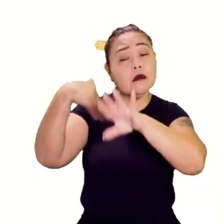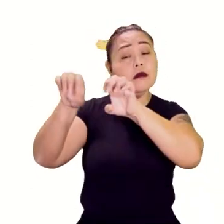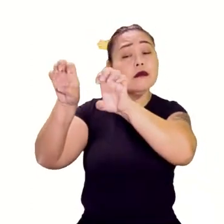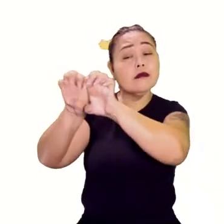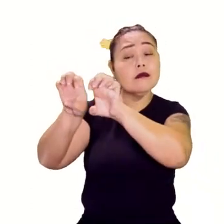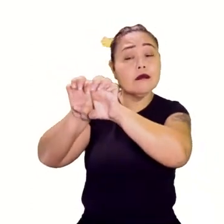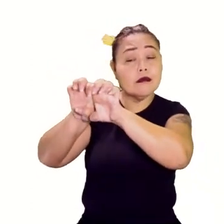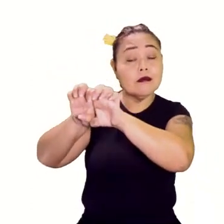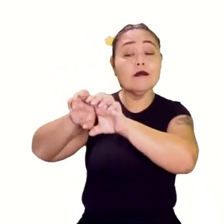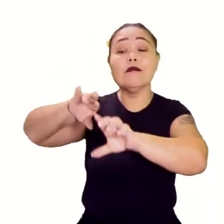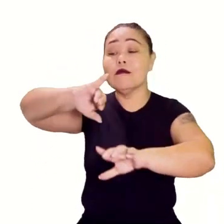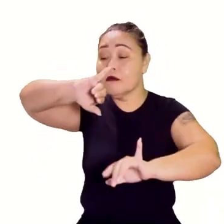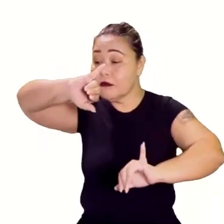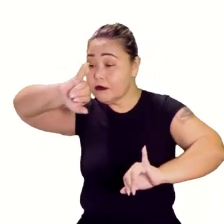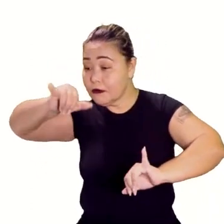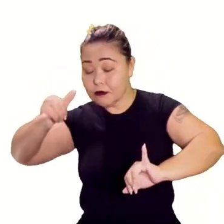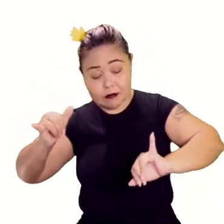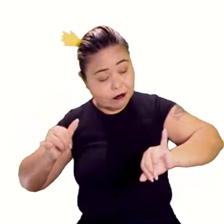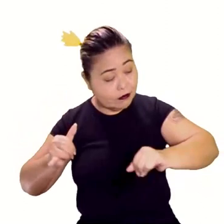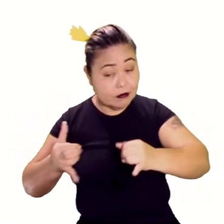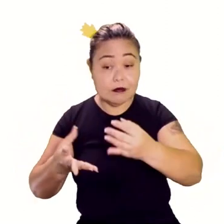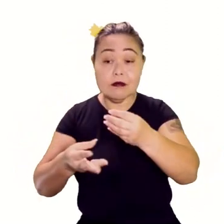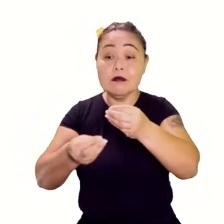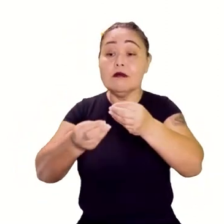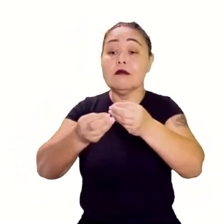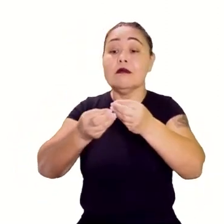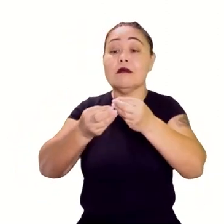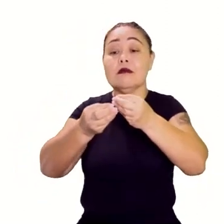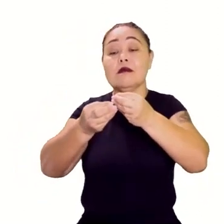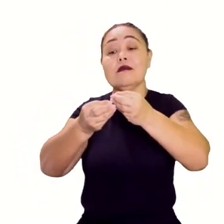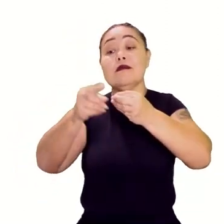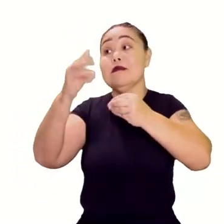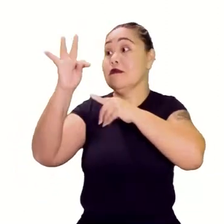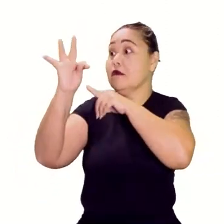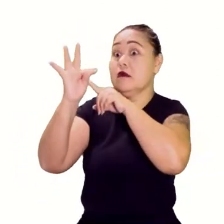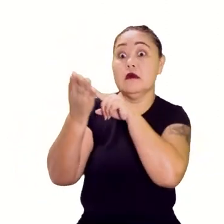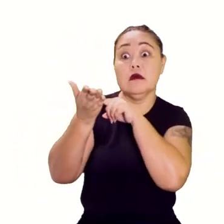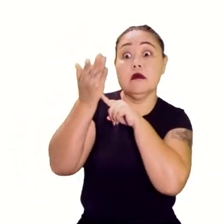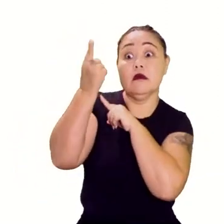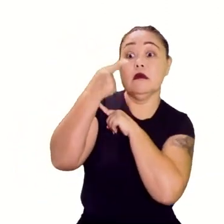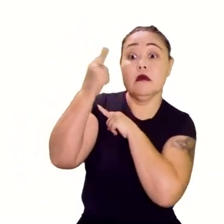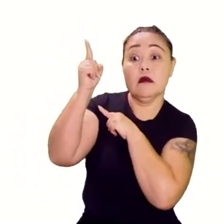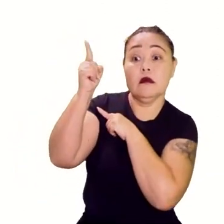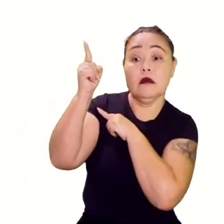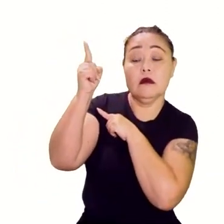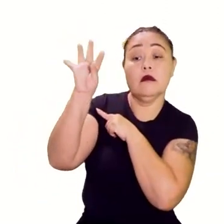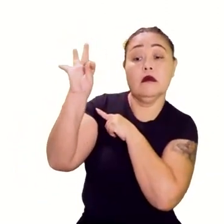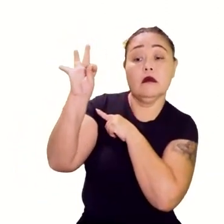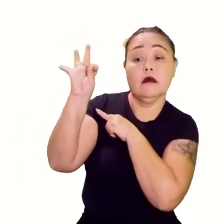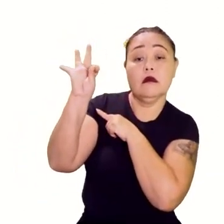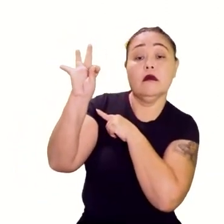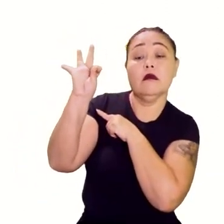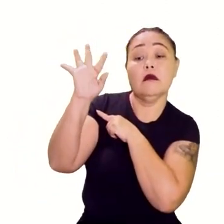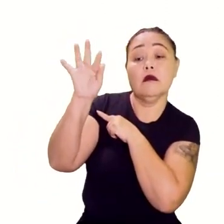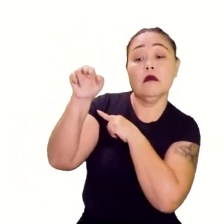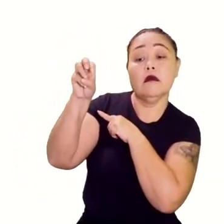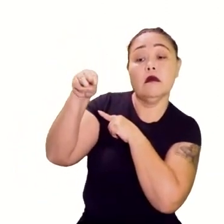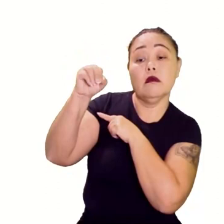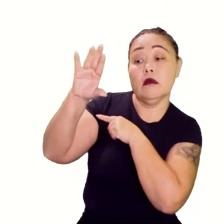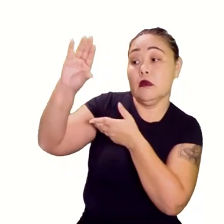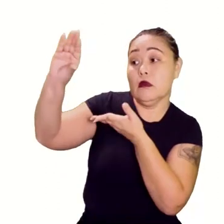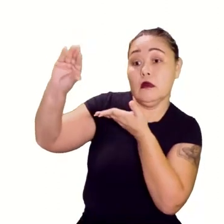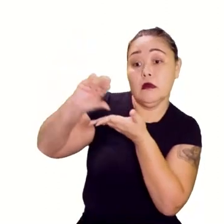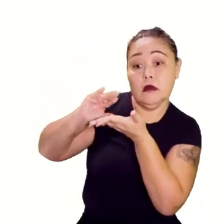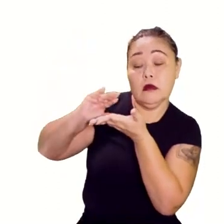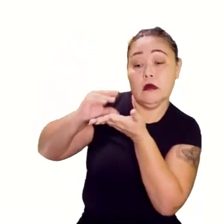equação de juros compostos, ele está no expoente, né? Então, usando a fórmula de